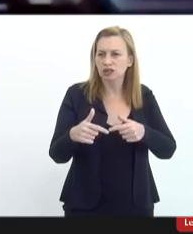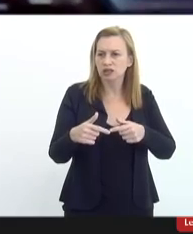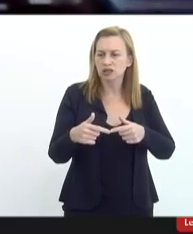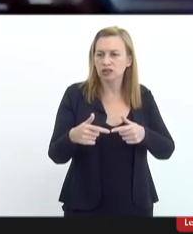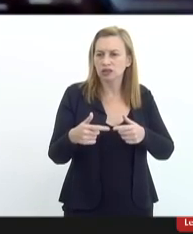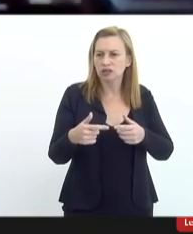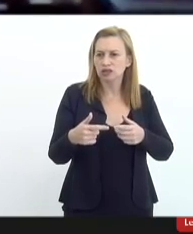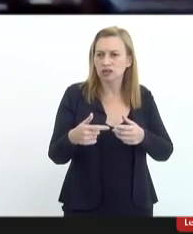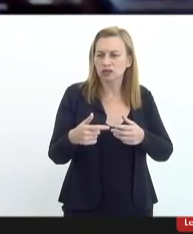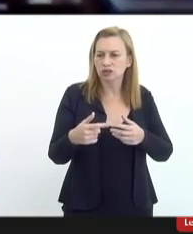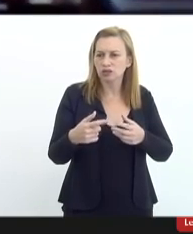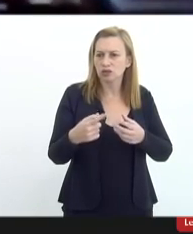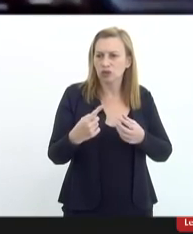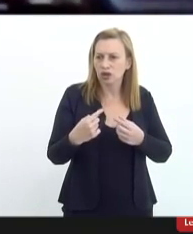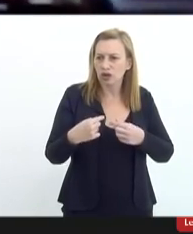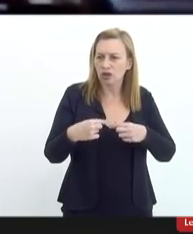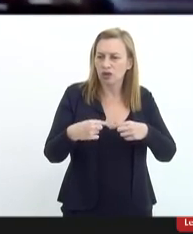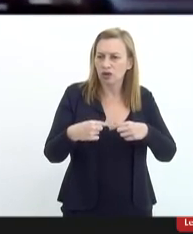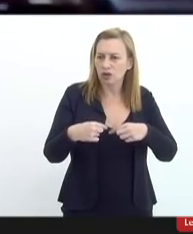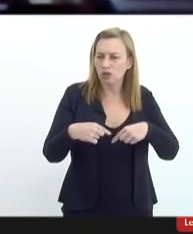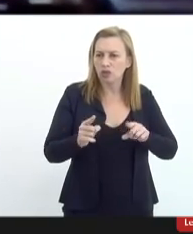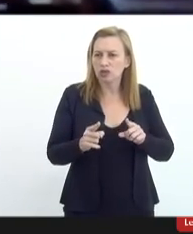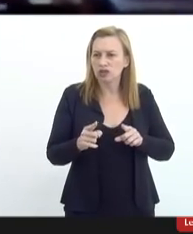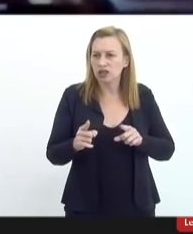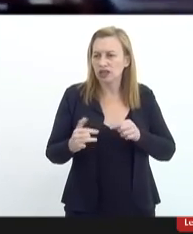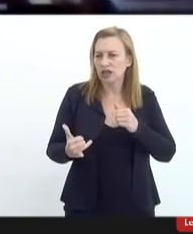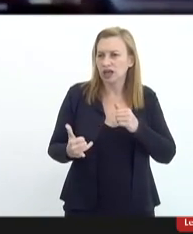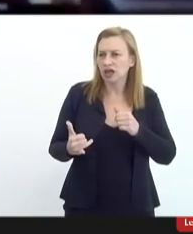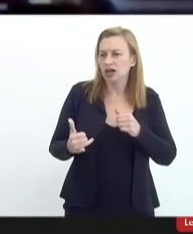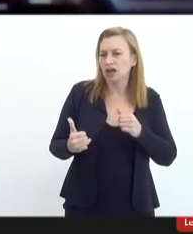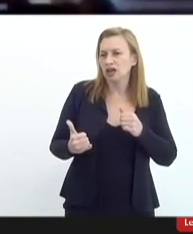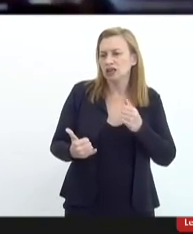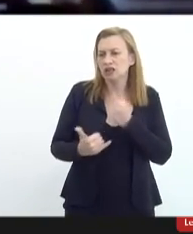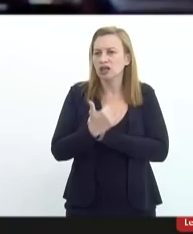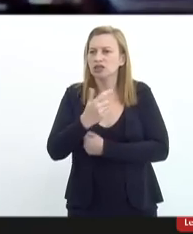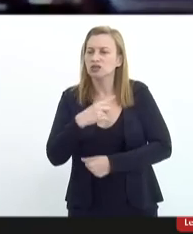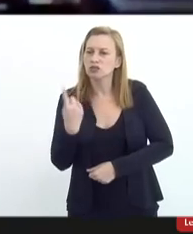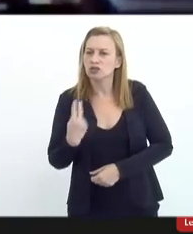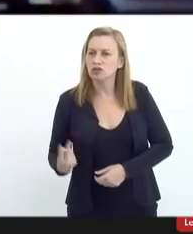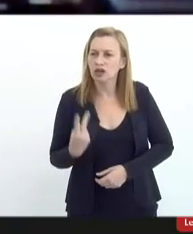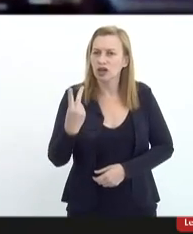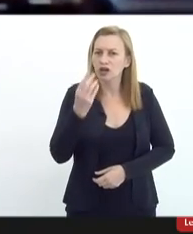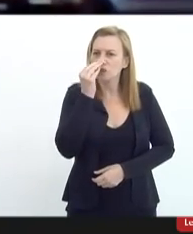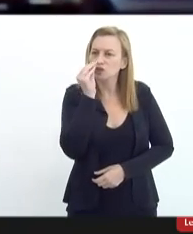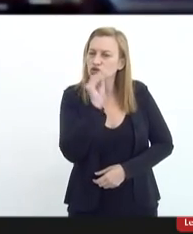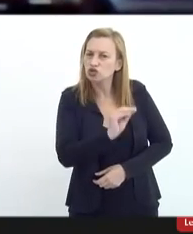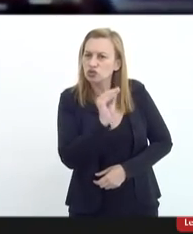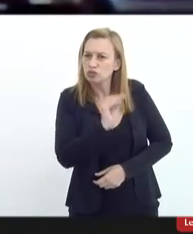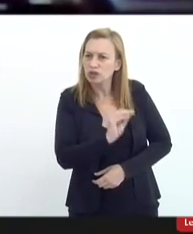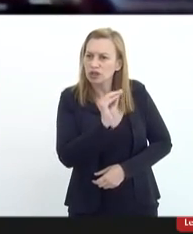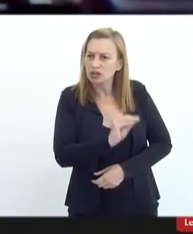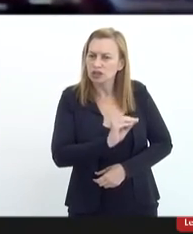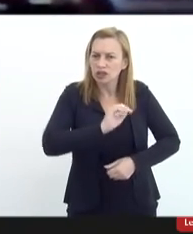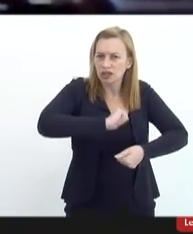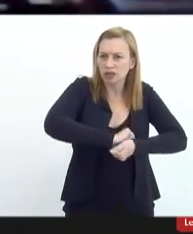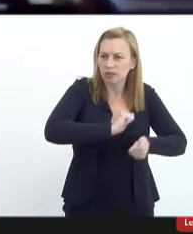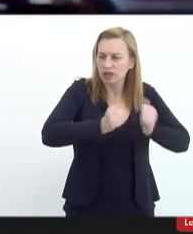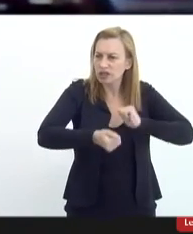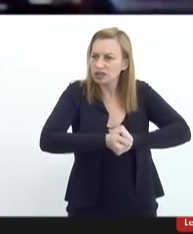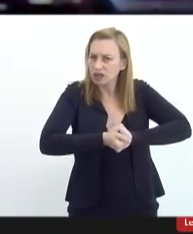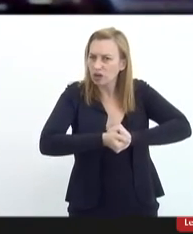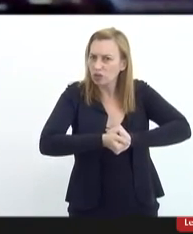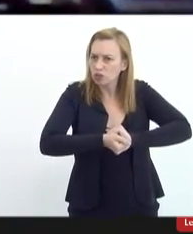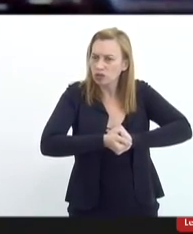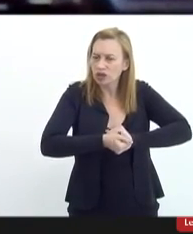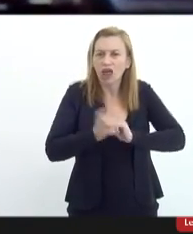em traição a nossos valores, nem em negação da adequação e adaptação